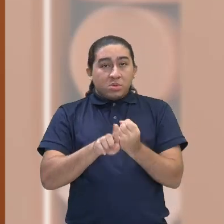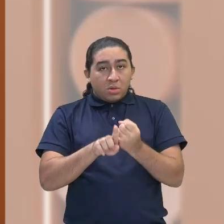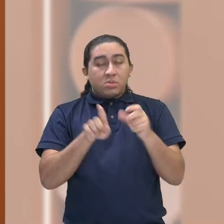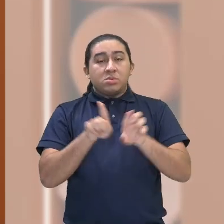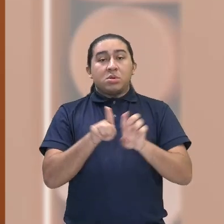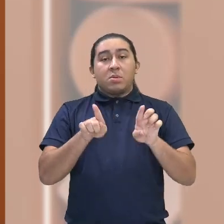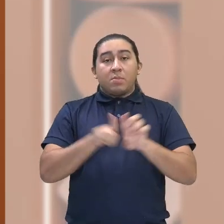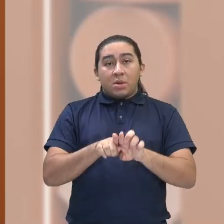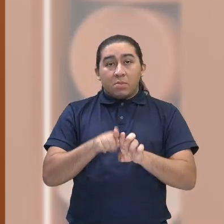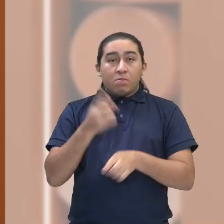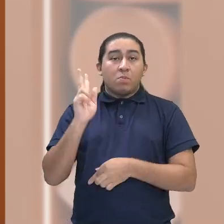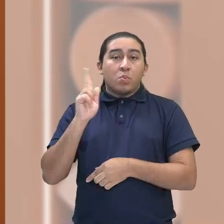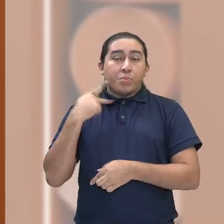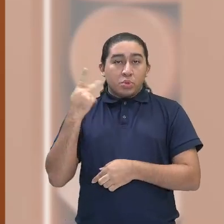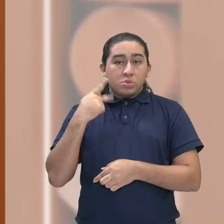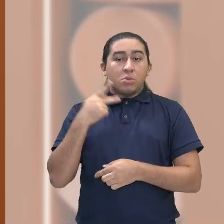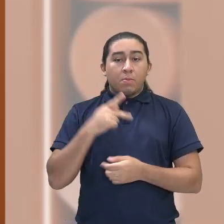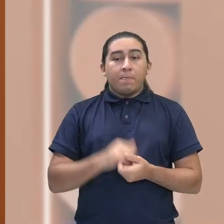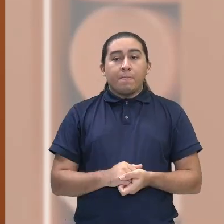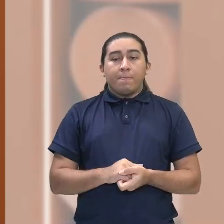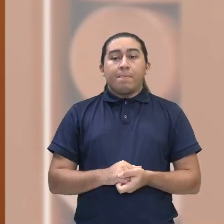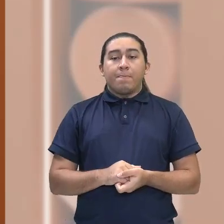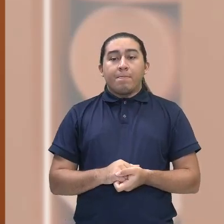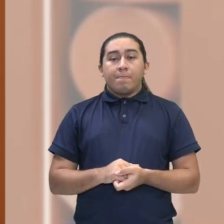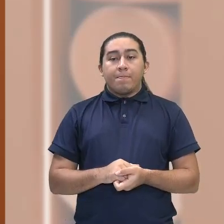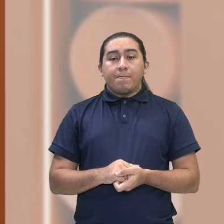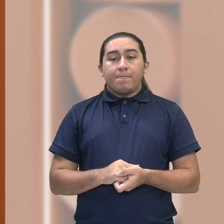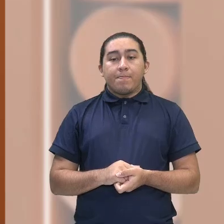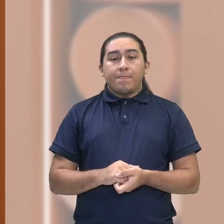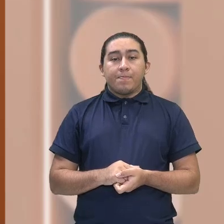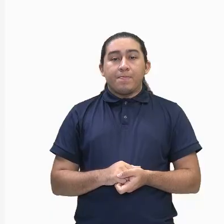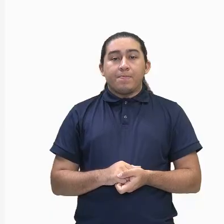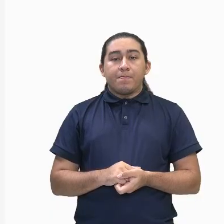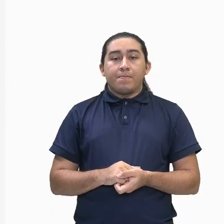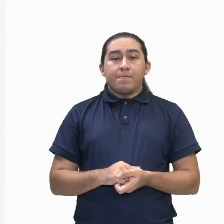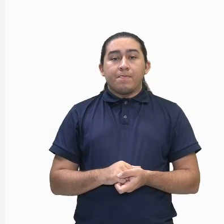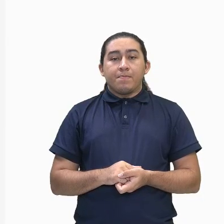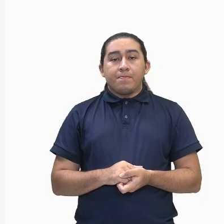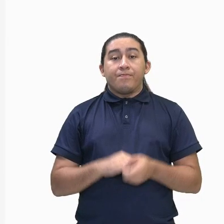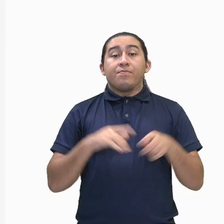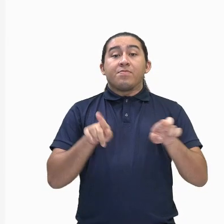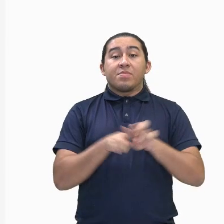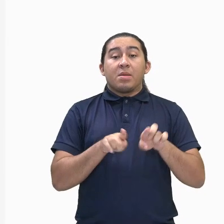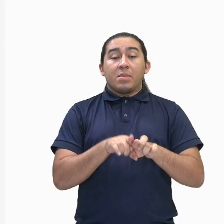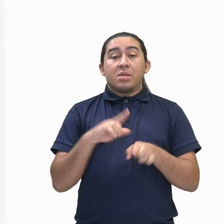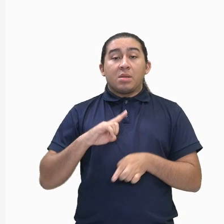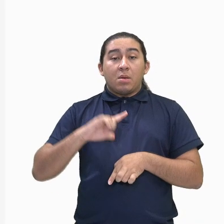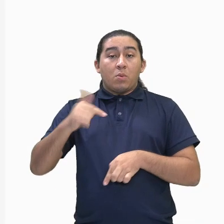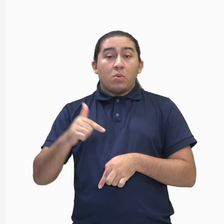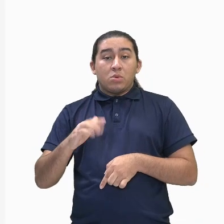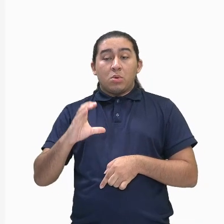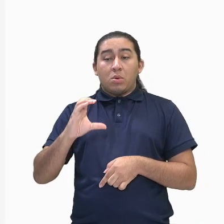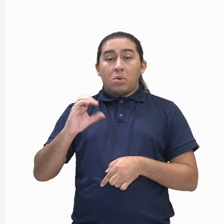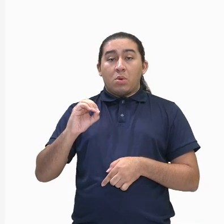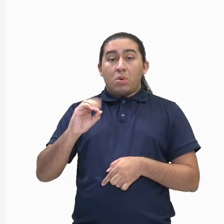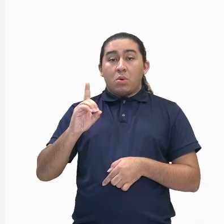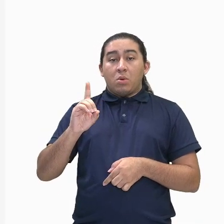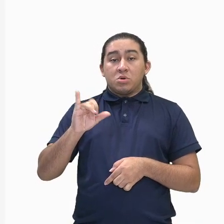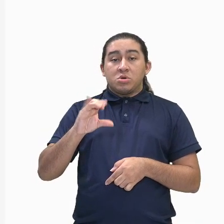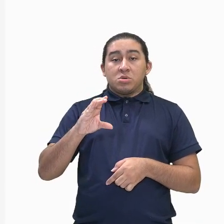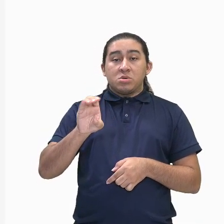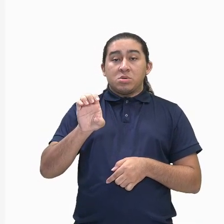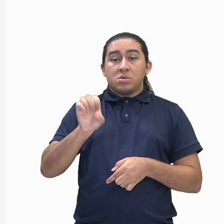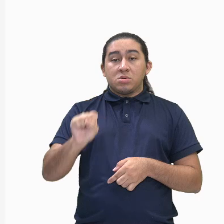e políticas. Além disso, nós temos os códices, tá? Que eram